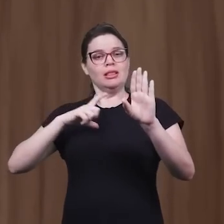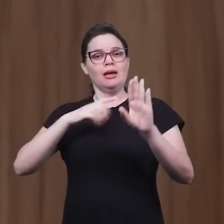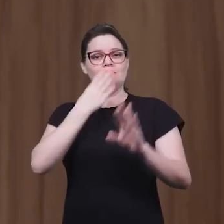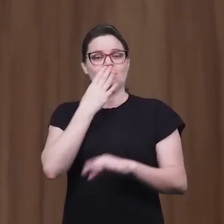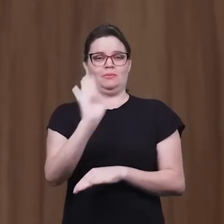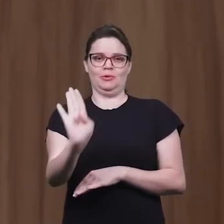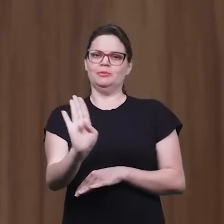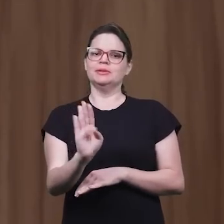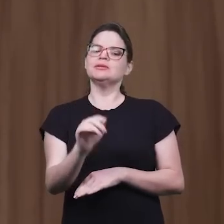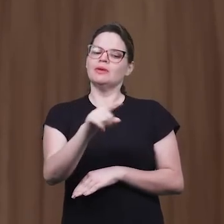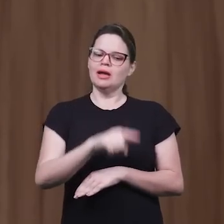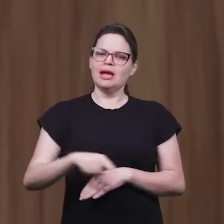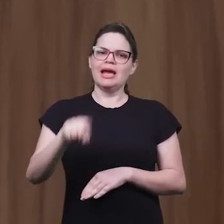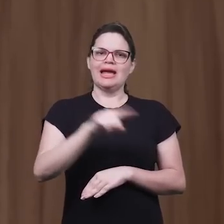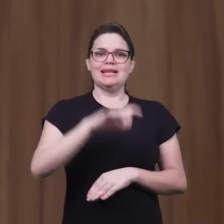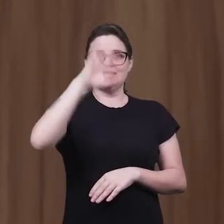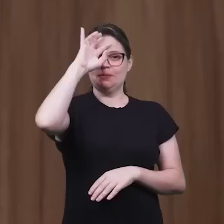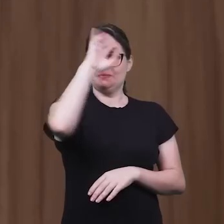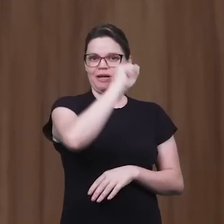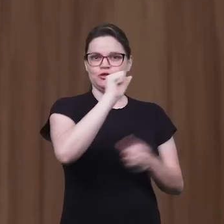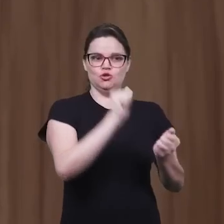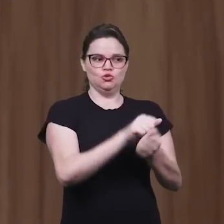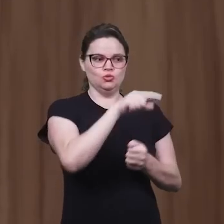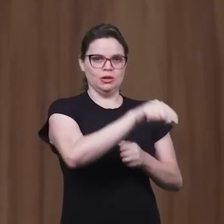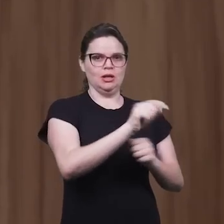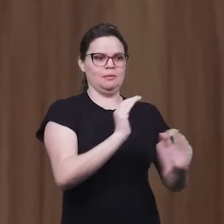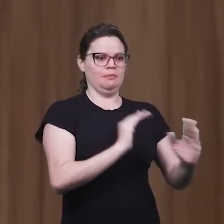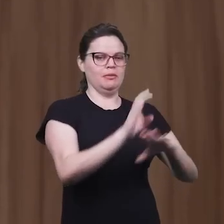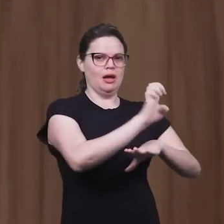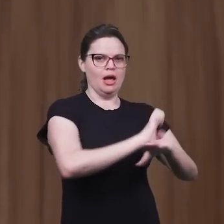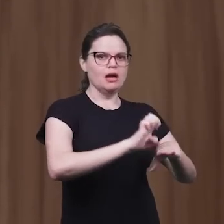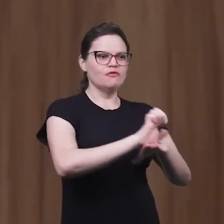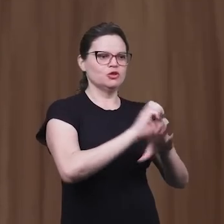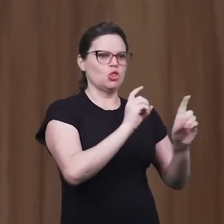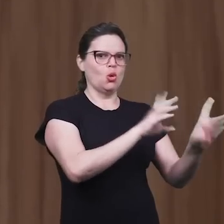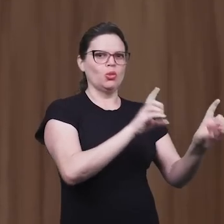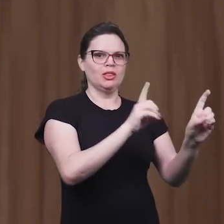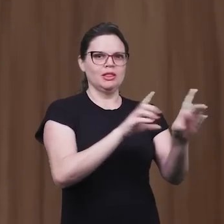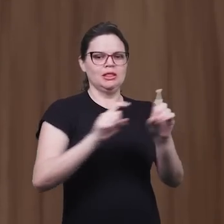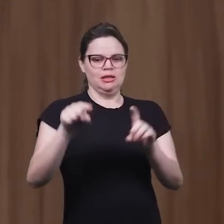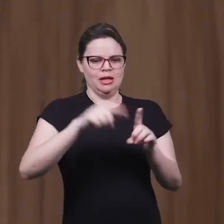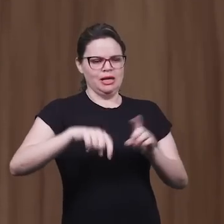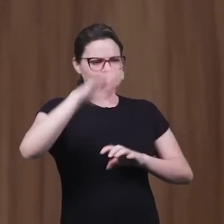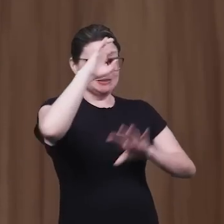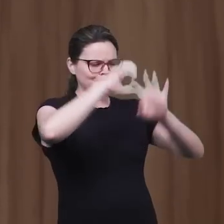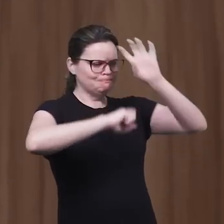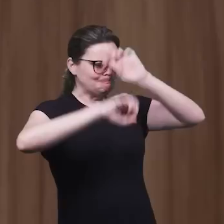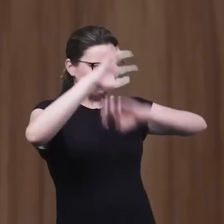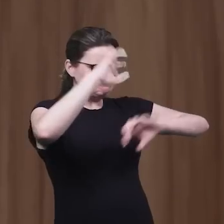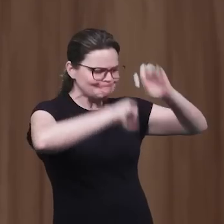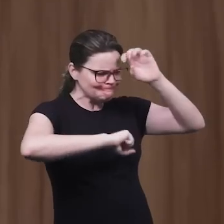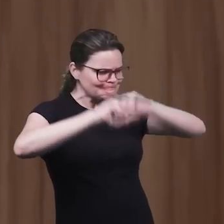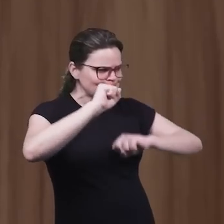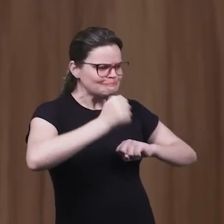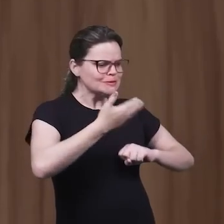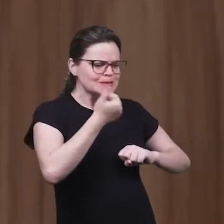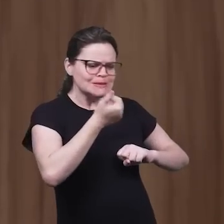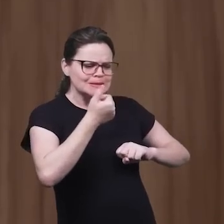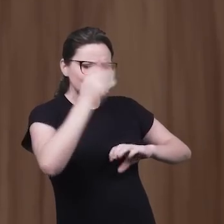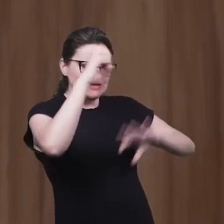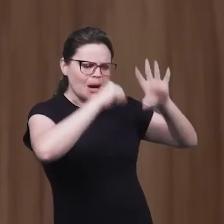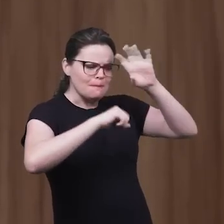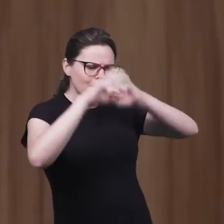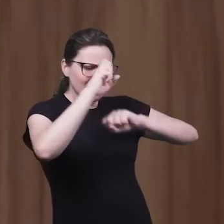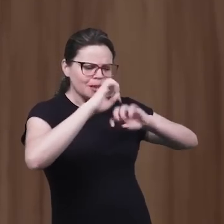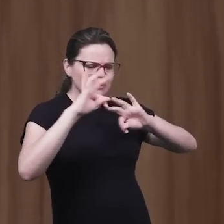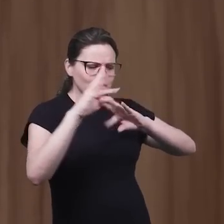Éfeso, eles recebem a doutrina, e a doutrina vai sustentá-los na fé para que pudessem passar pelas